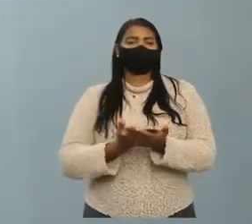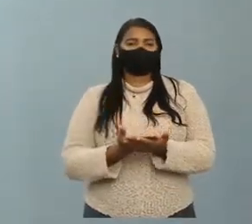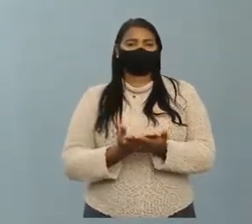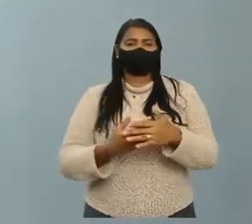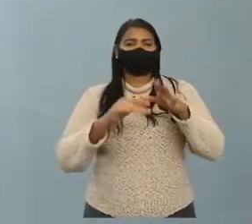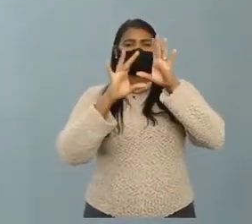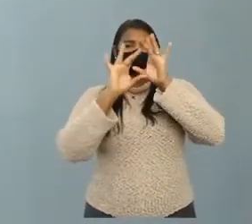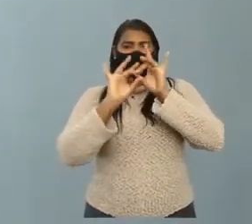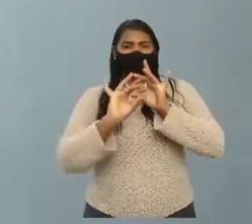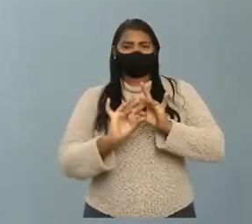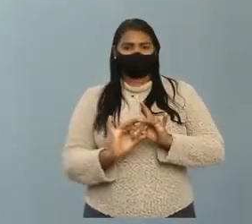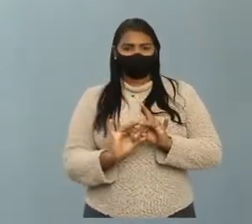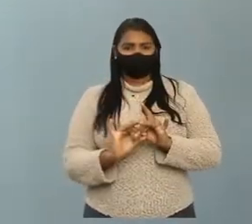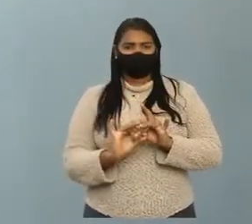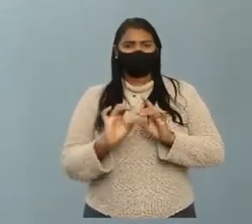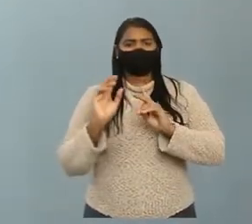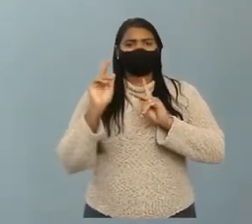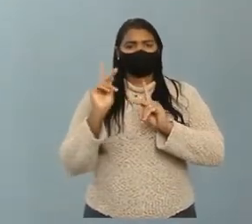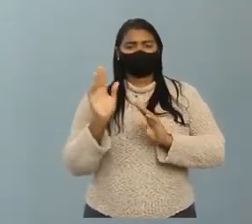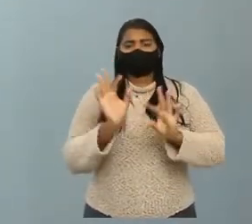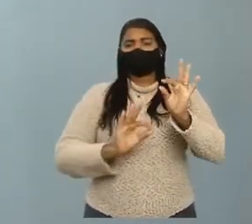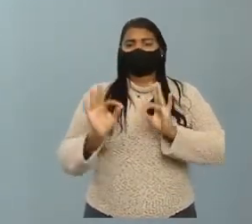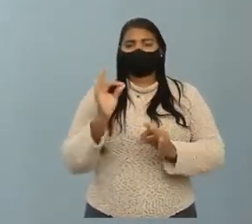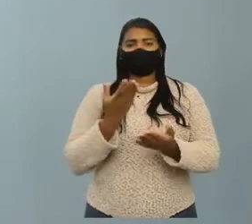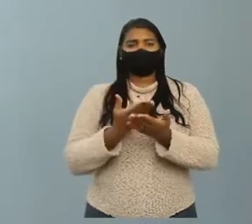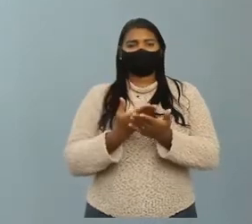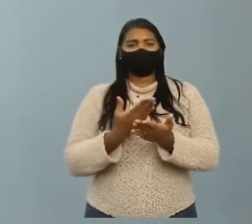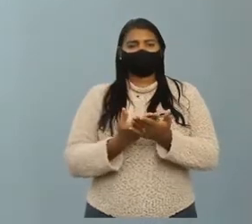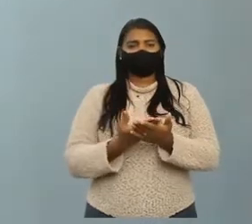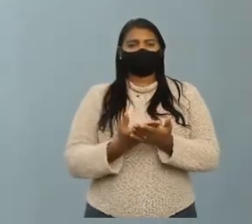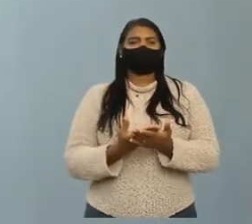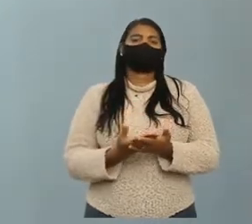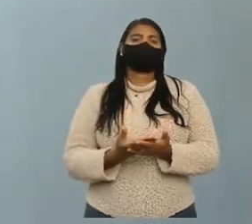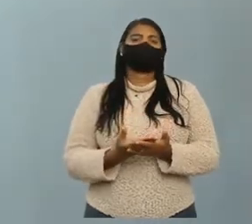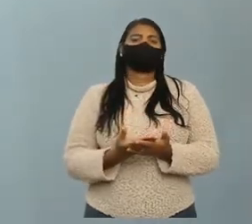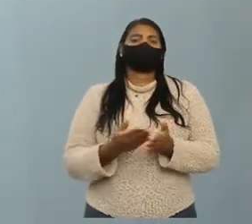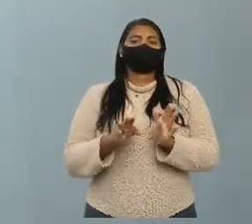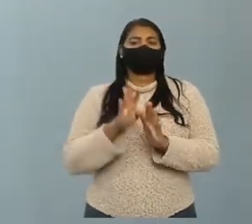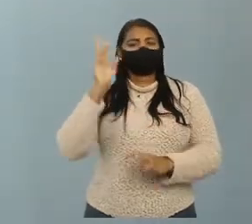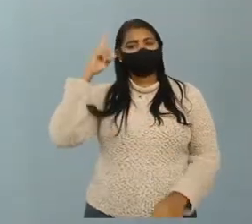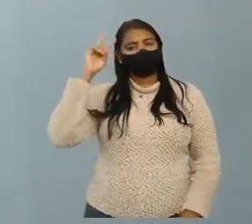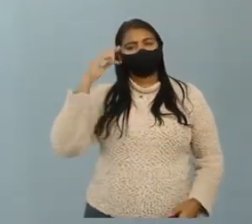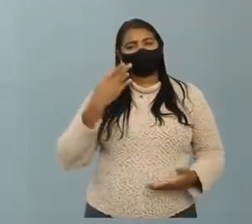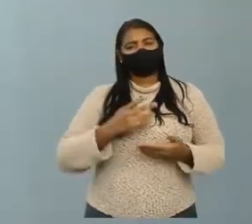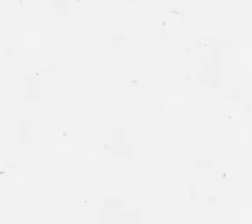esse conteúdo, certo? Então, se preparem, próxima aula, que lá vem história.